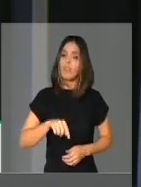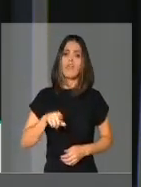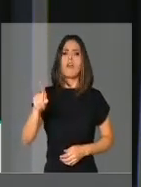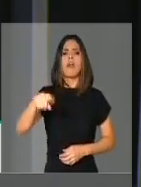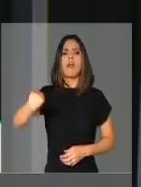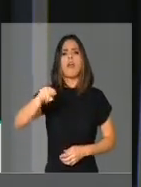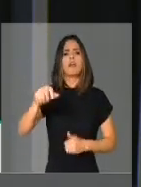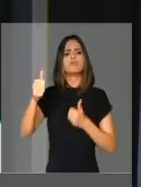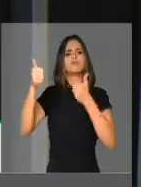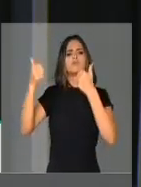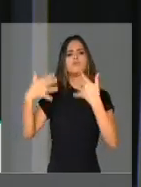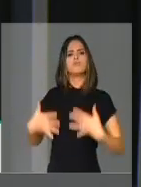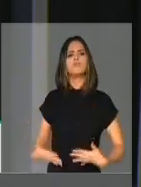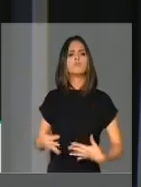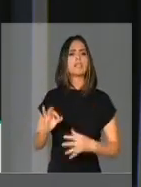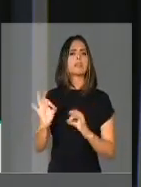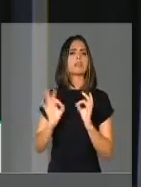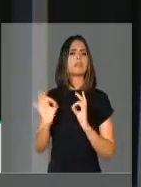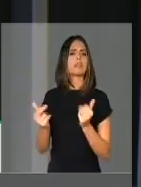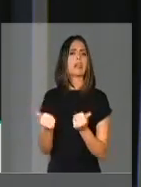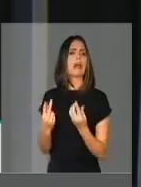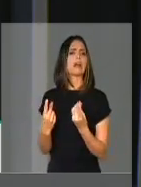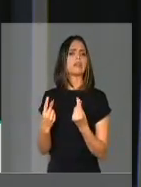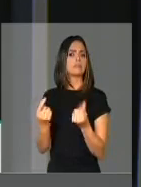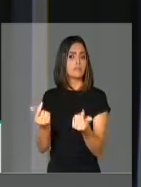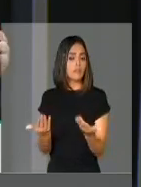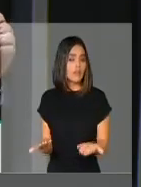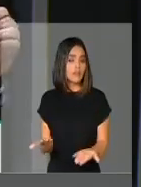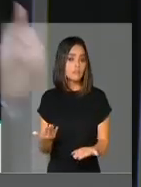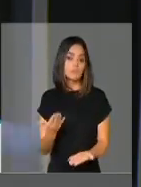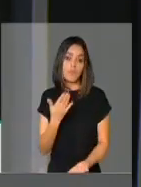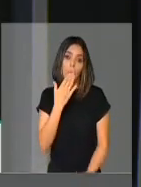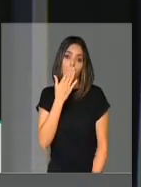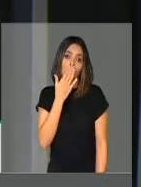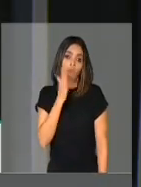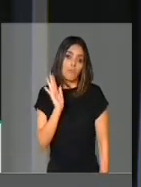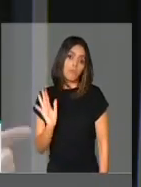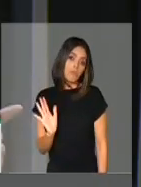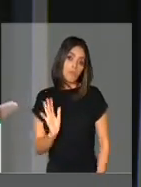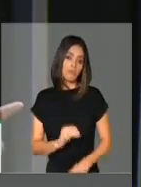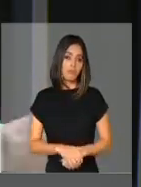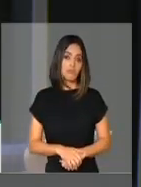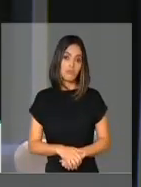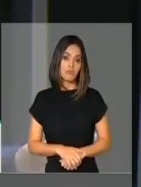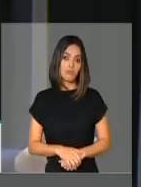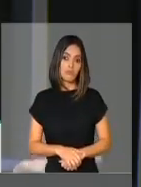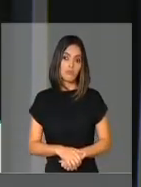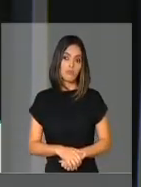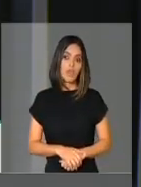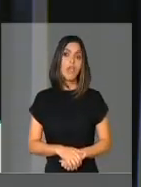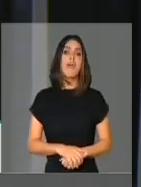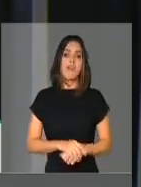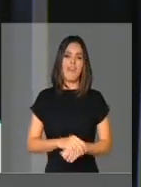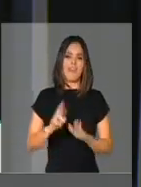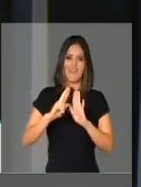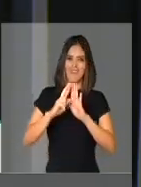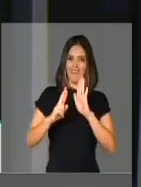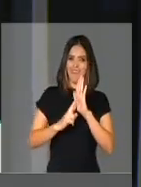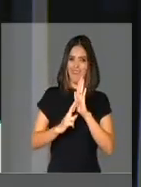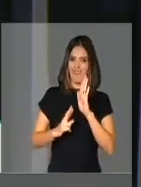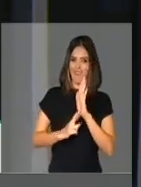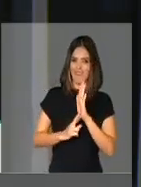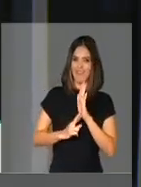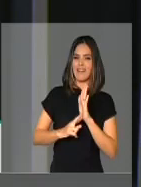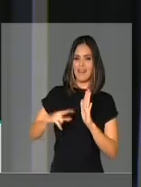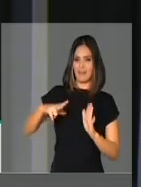não contestados pelo ministro da Economia. Esse regime de capitalização